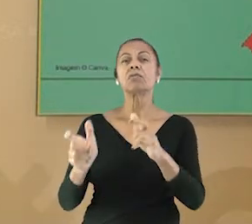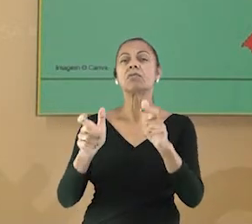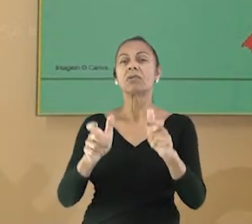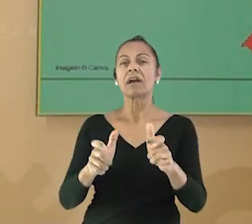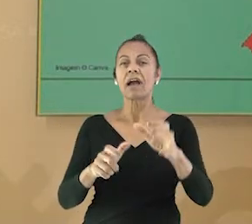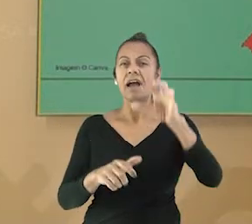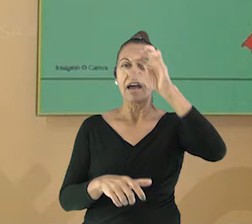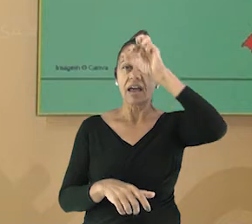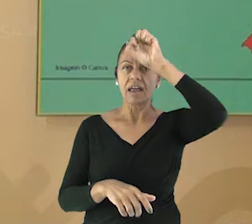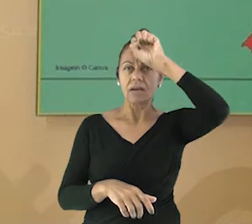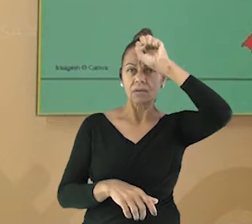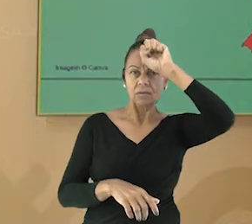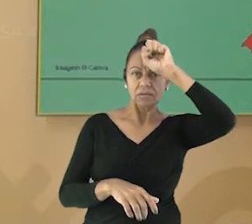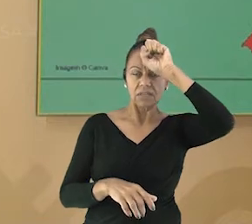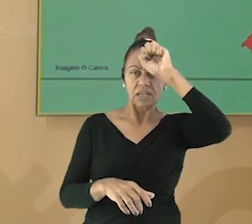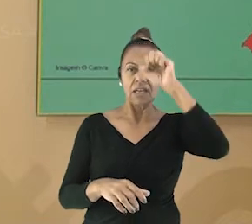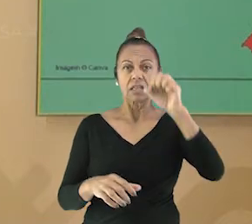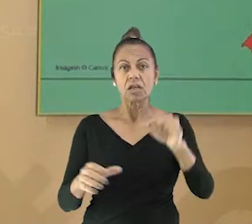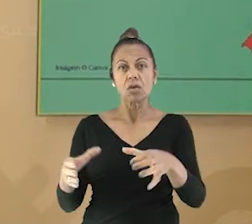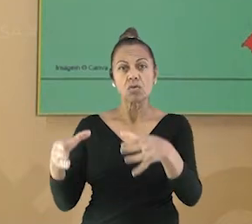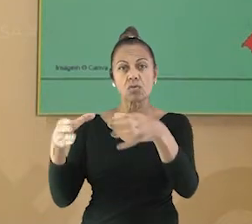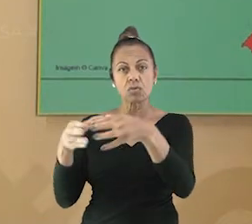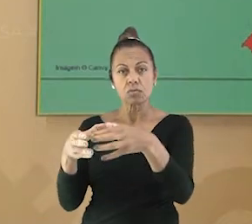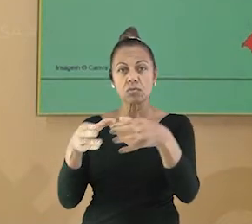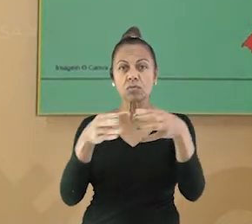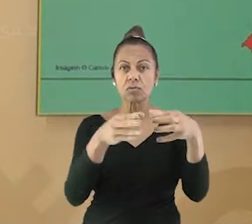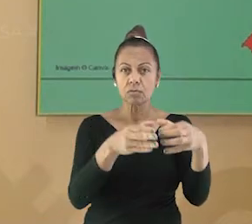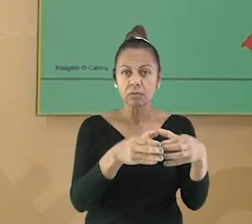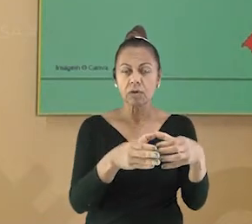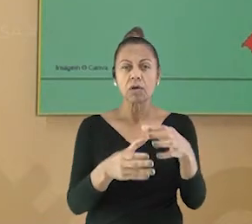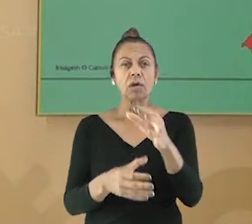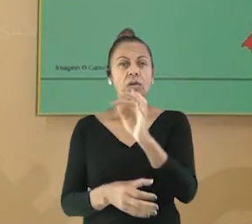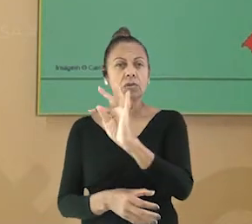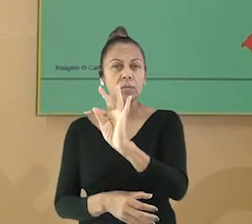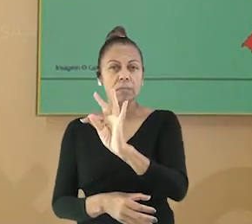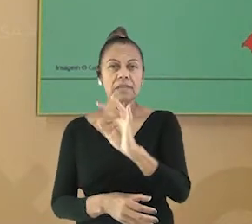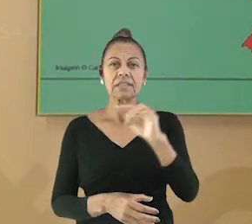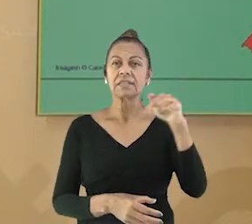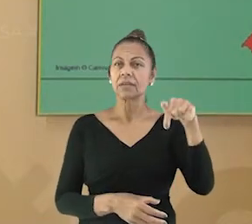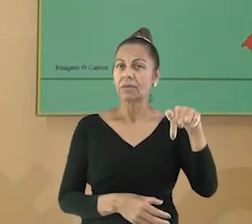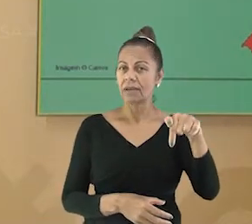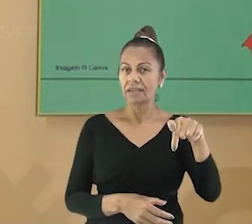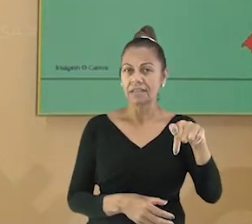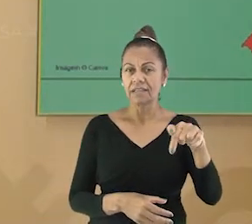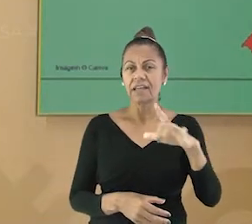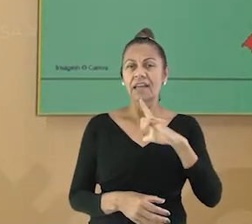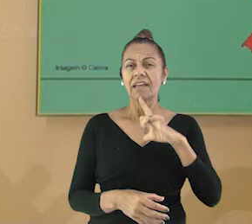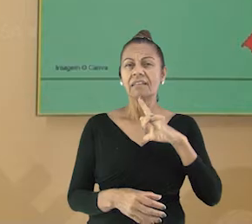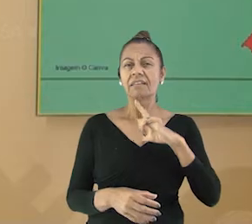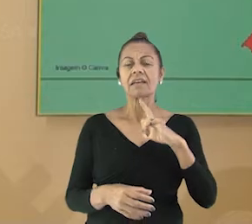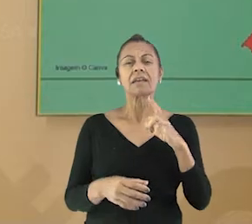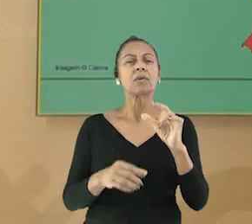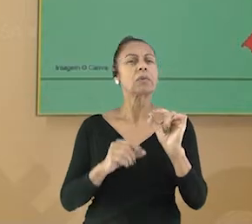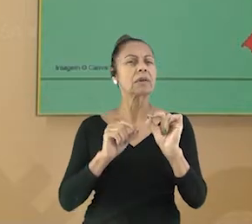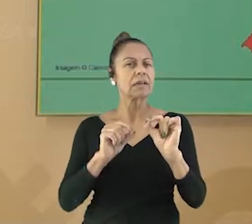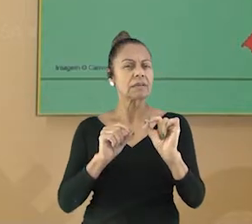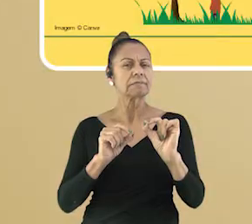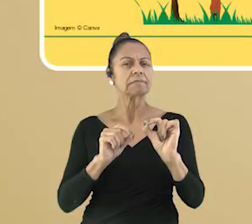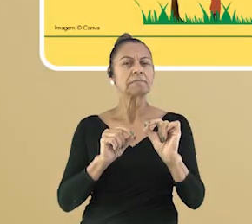Aracruz eram os Tupiniquim e os Guarani. Esses povos tinham seus hábitos e as suas